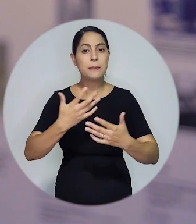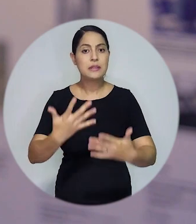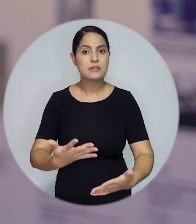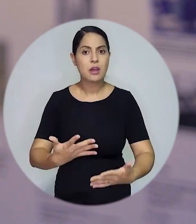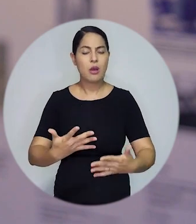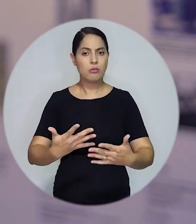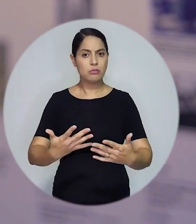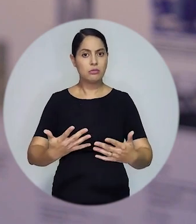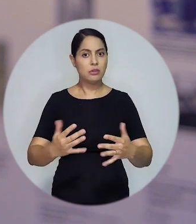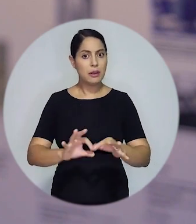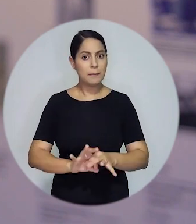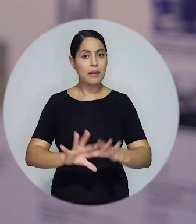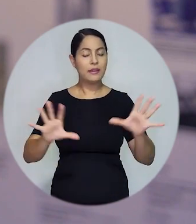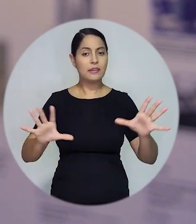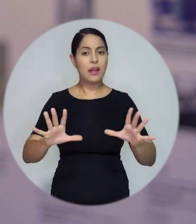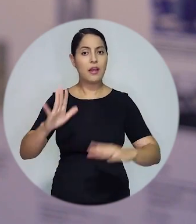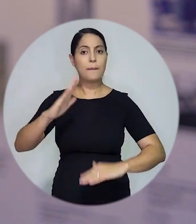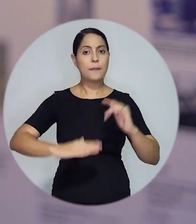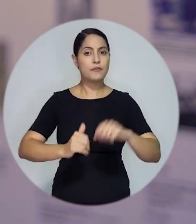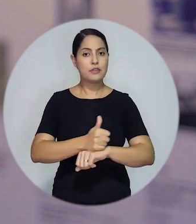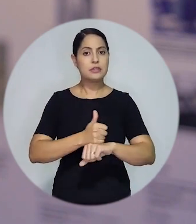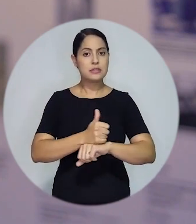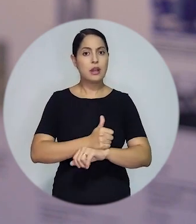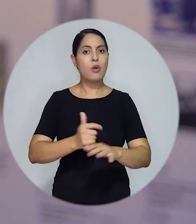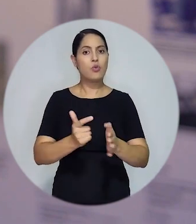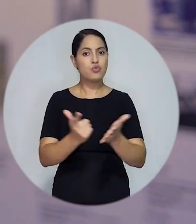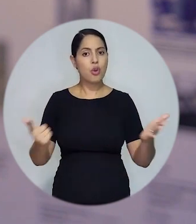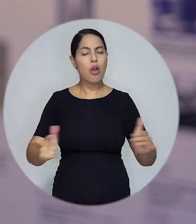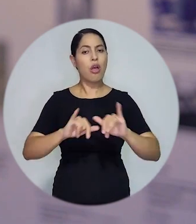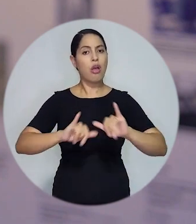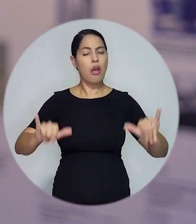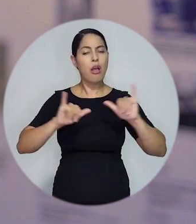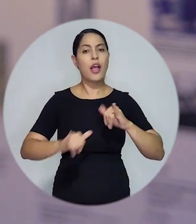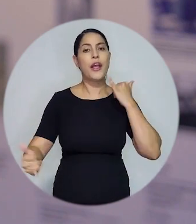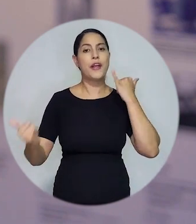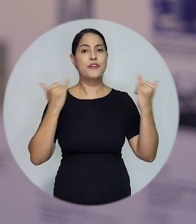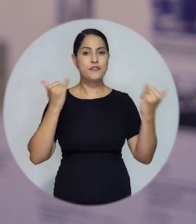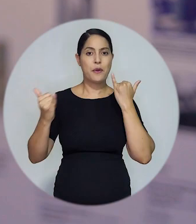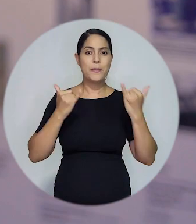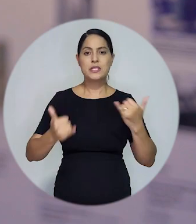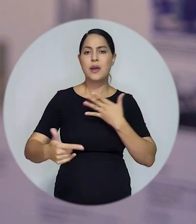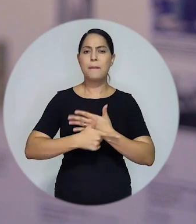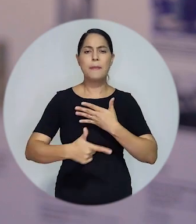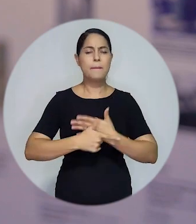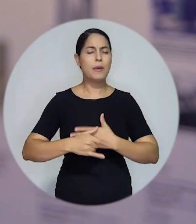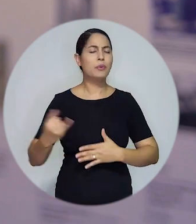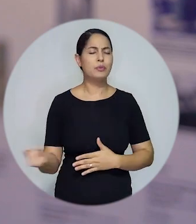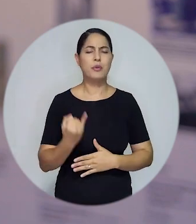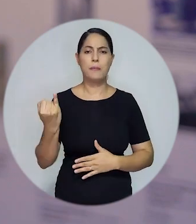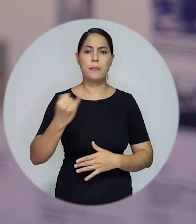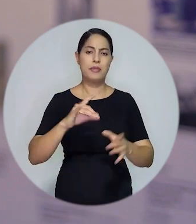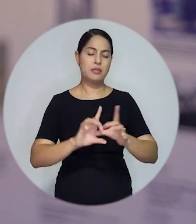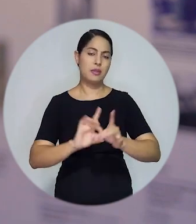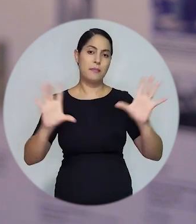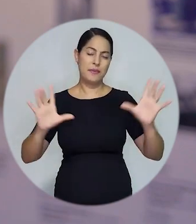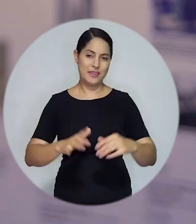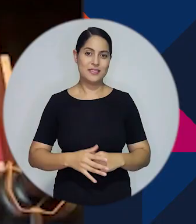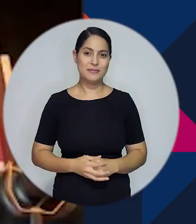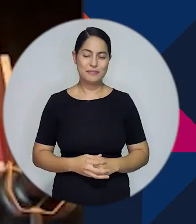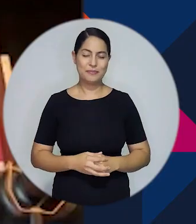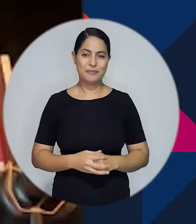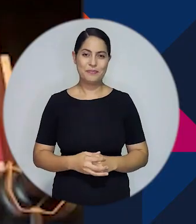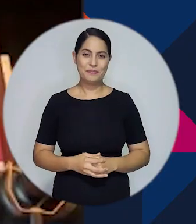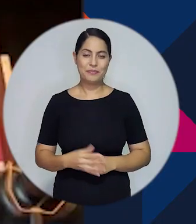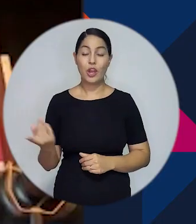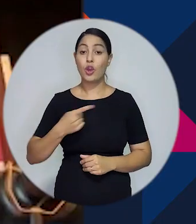liberdade de expressão e aos profissionais que levam a todos o direito à informação, papel essencial em toda democracia.